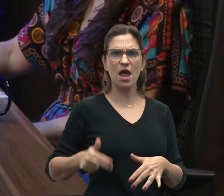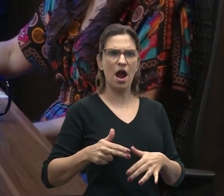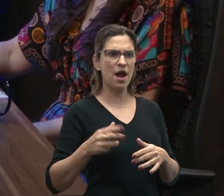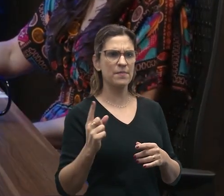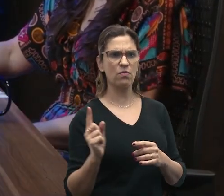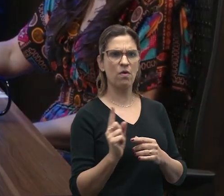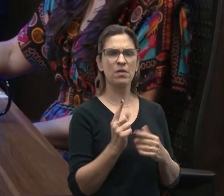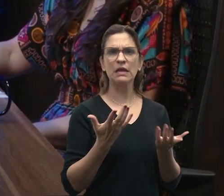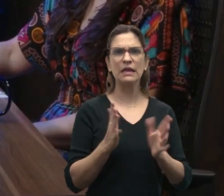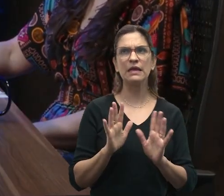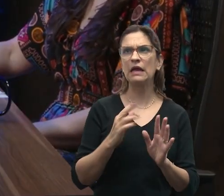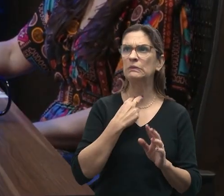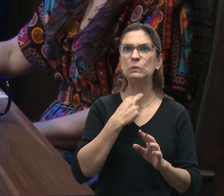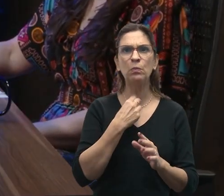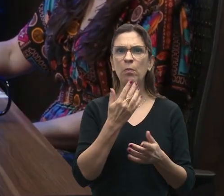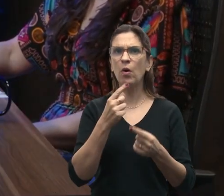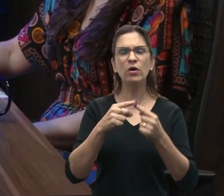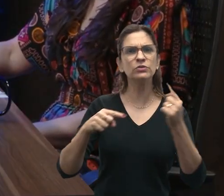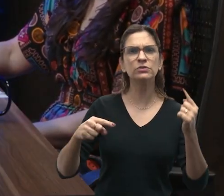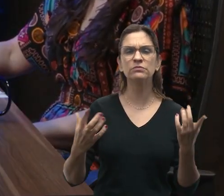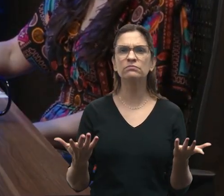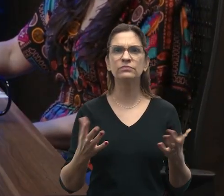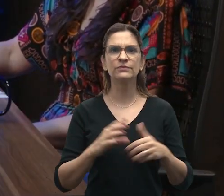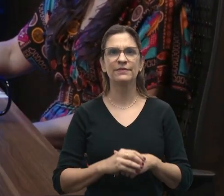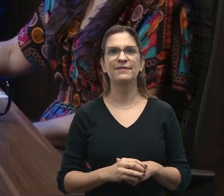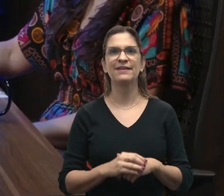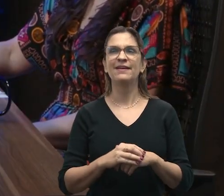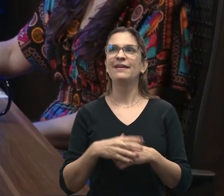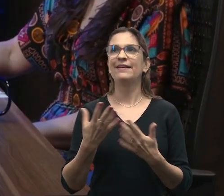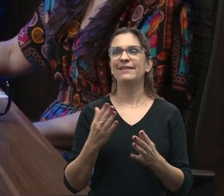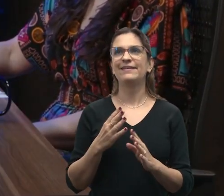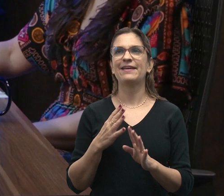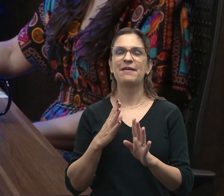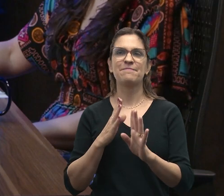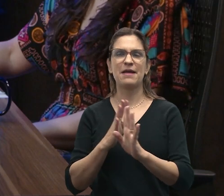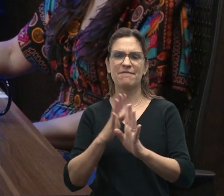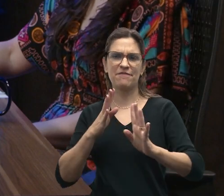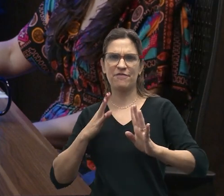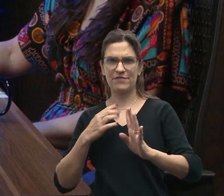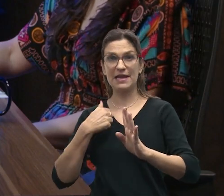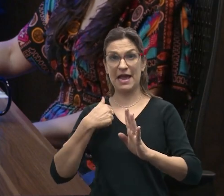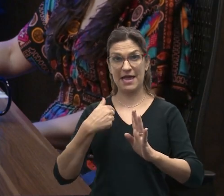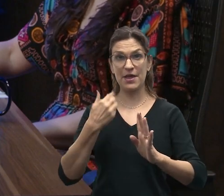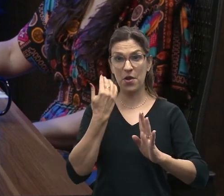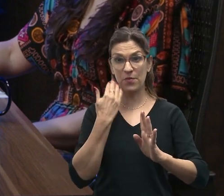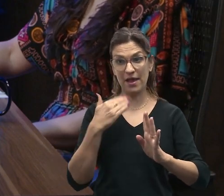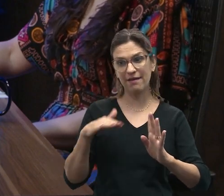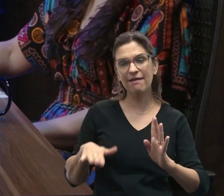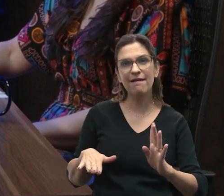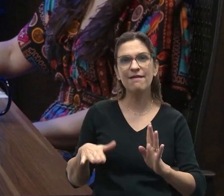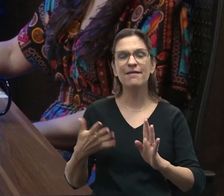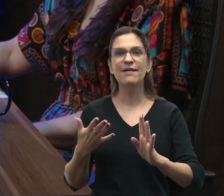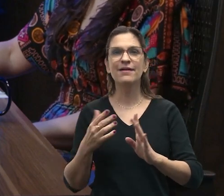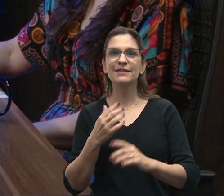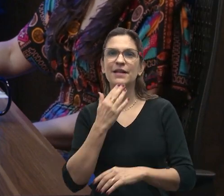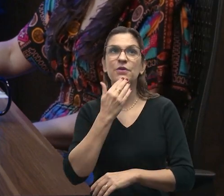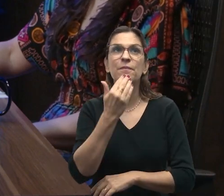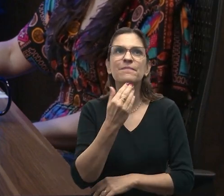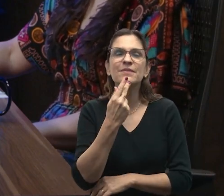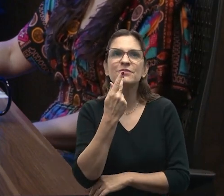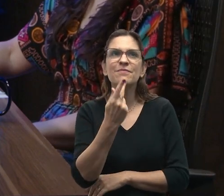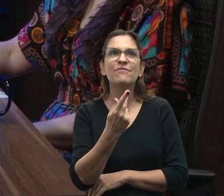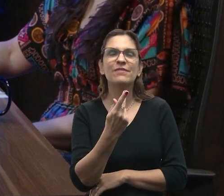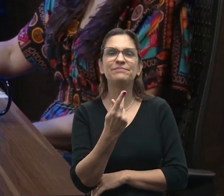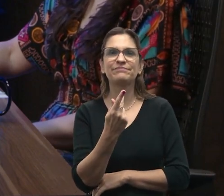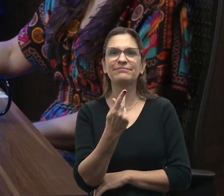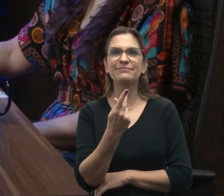lá, faz a fila, né, das crianças para entrar na aula. E aí eu pedi a palavra e fui